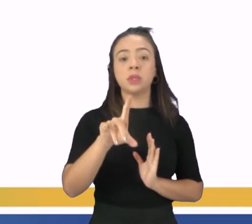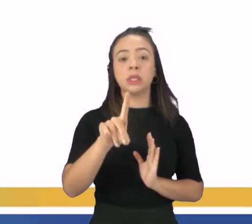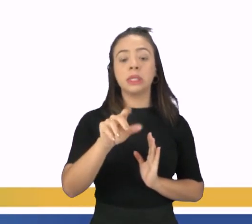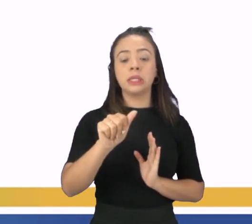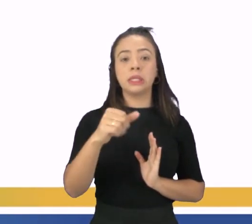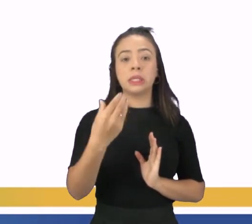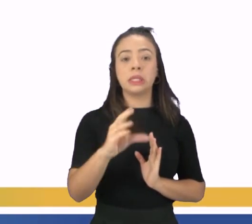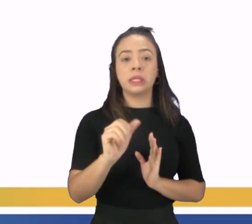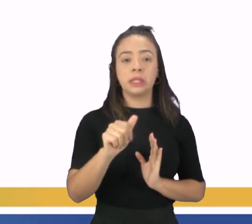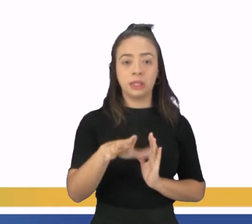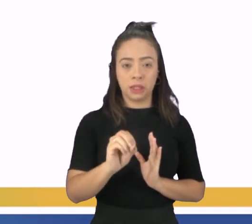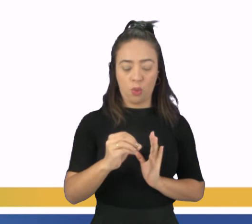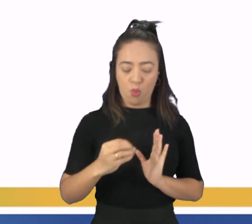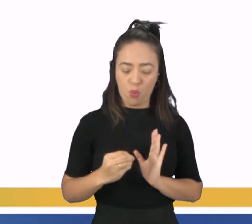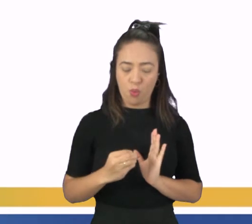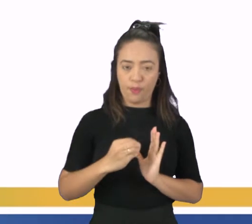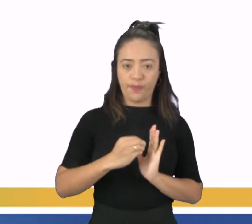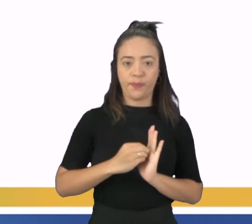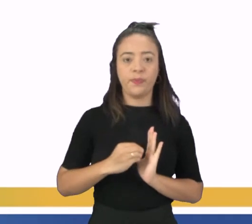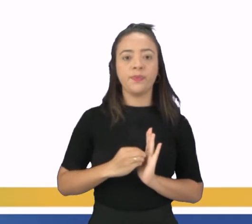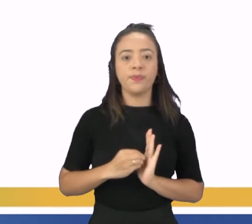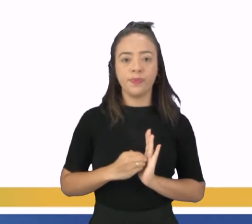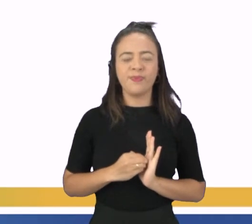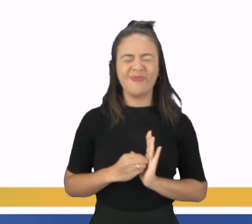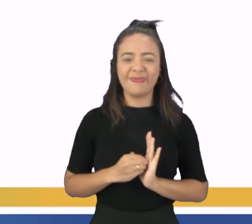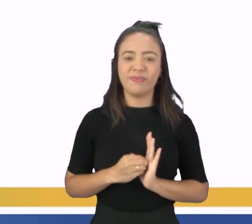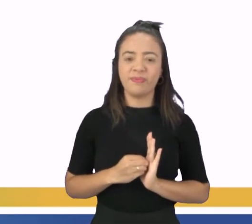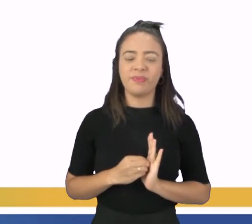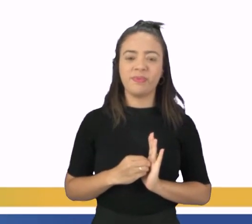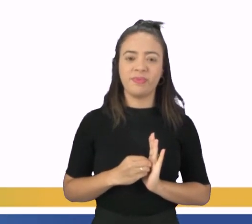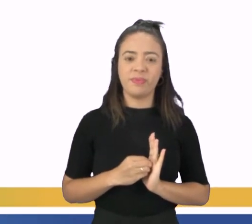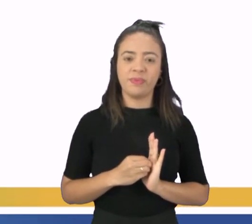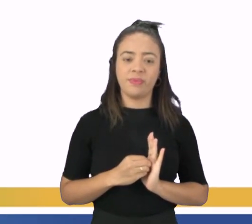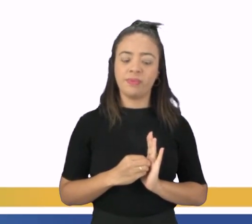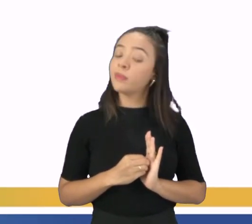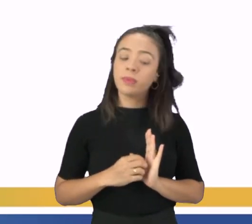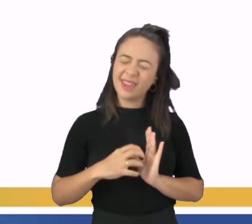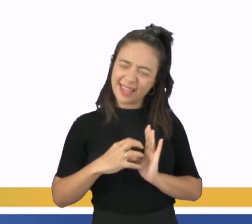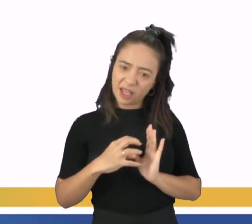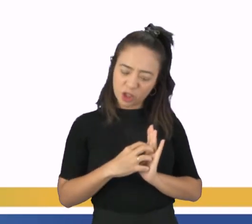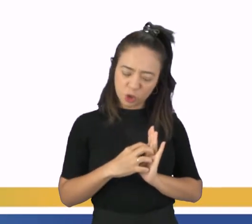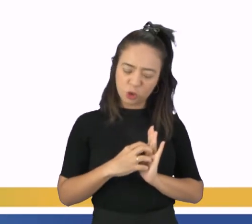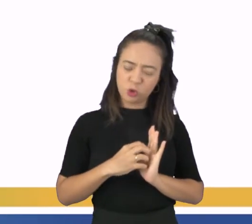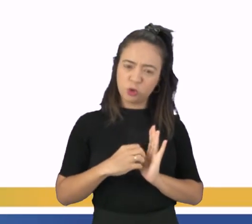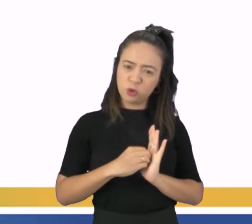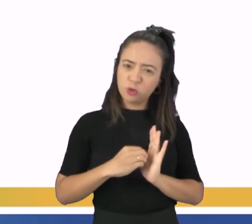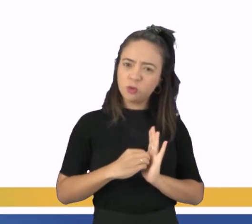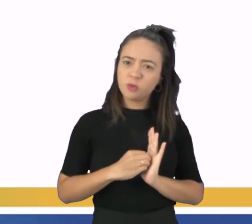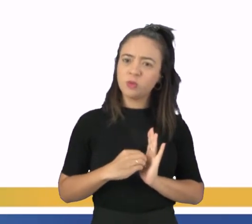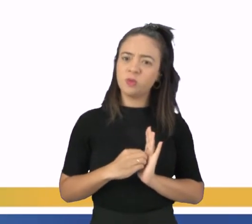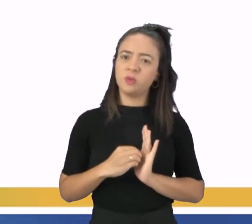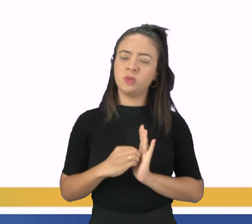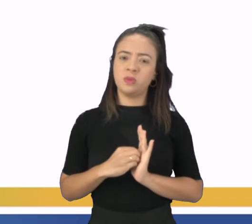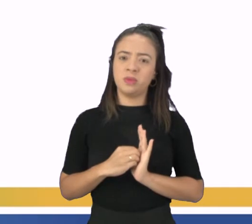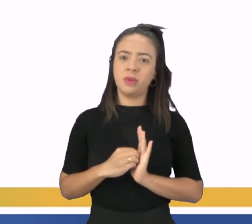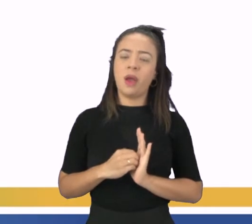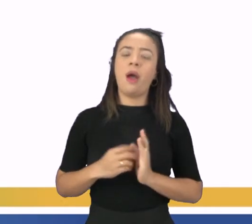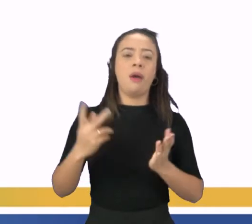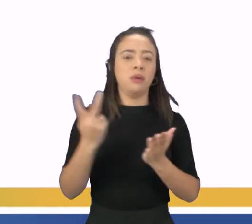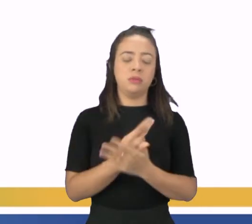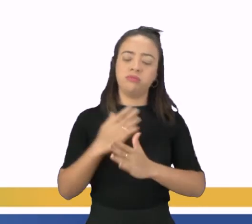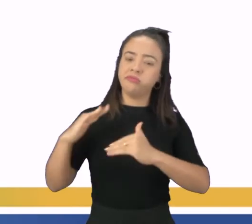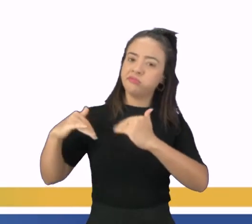Nidação. Depois que ele faz a nidação, ele se fixa à parede uterina, ele vai passar, né, por